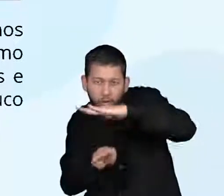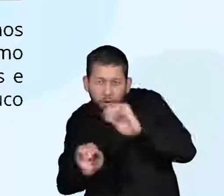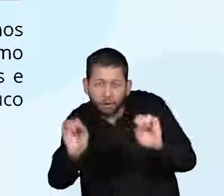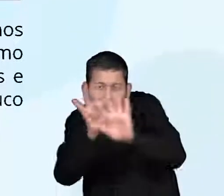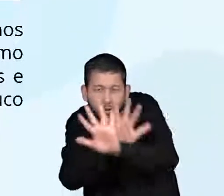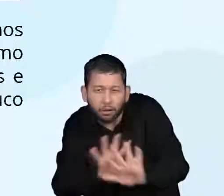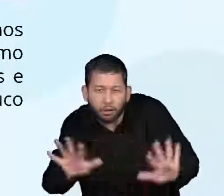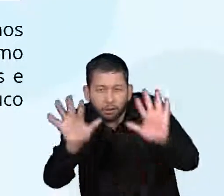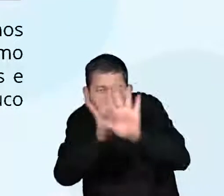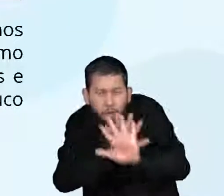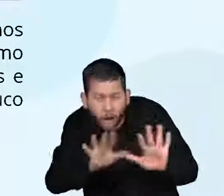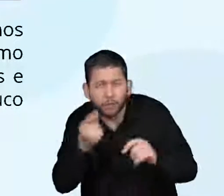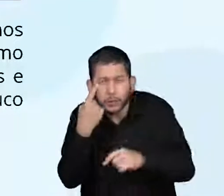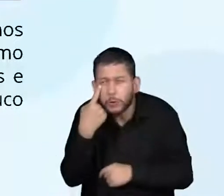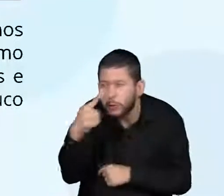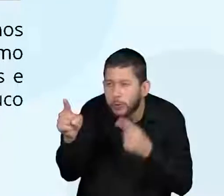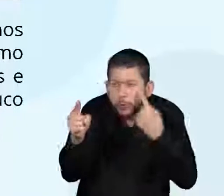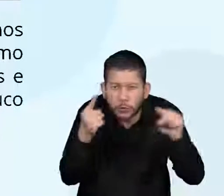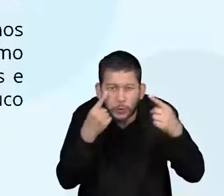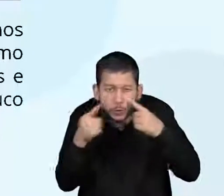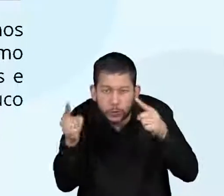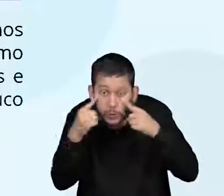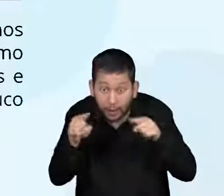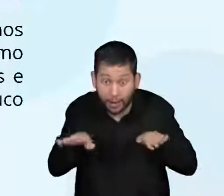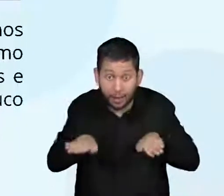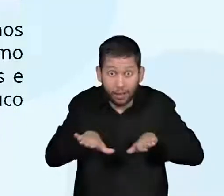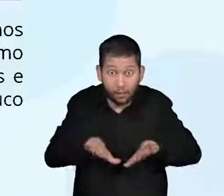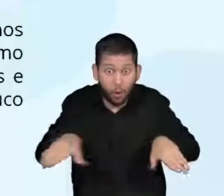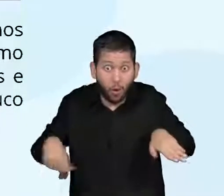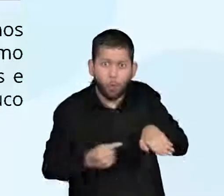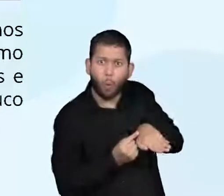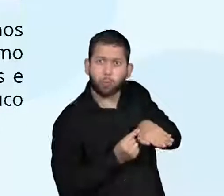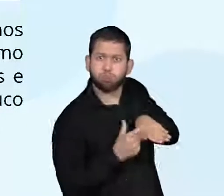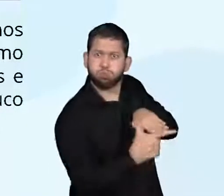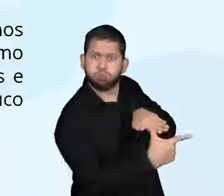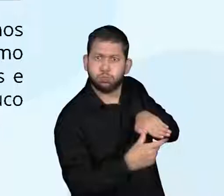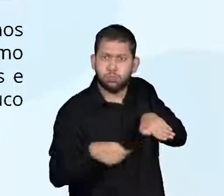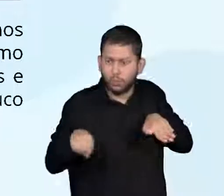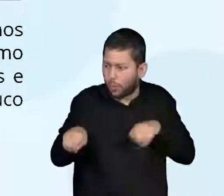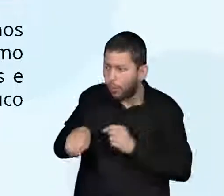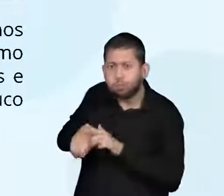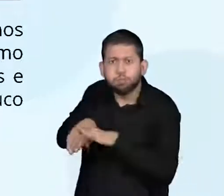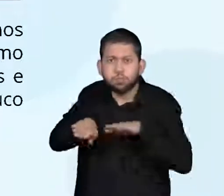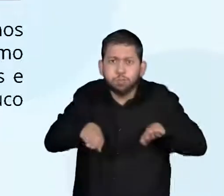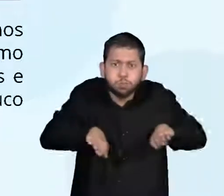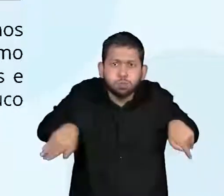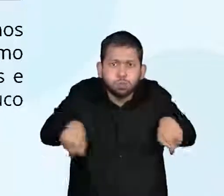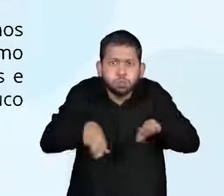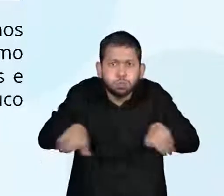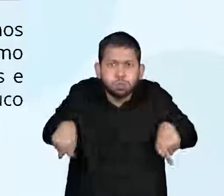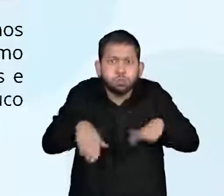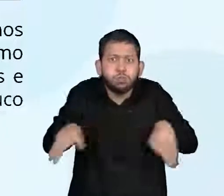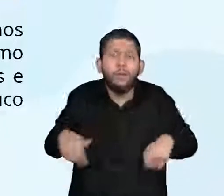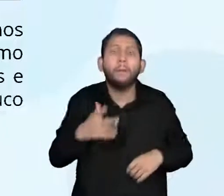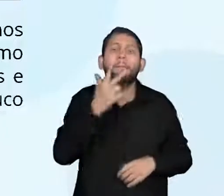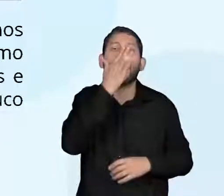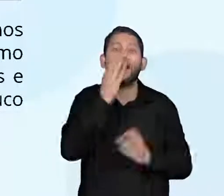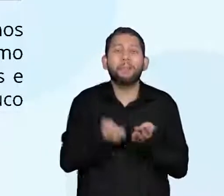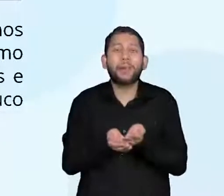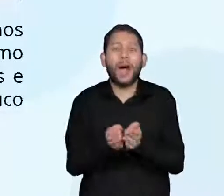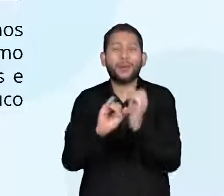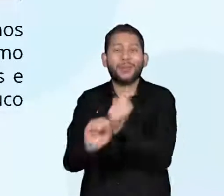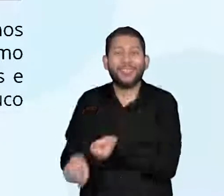As nadadeiras peitorais são grandes e largas, com formato de remo.